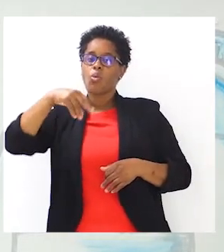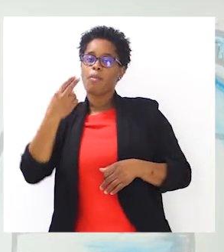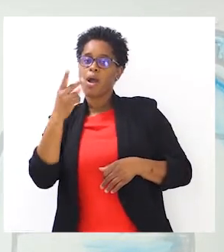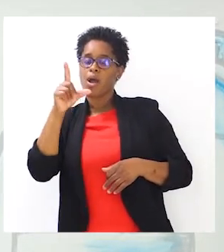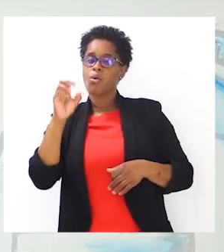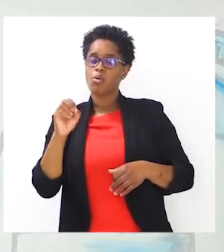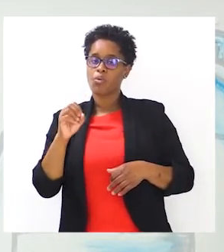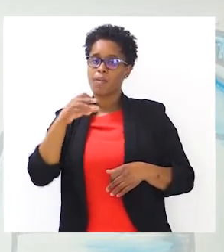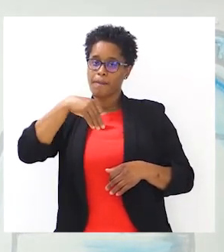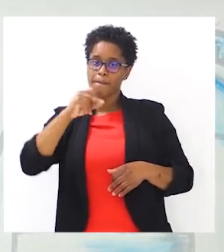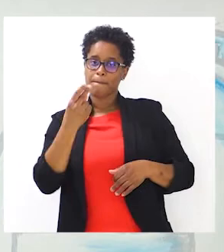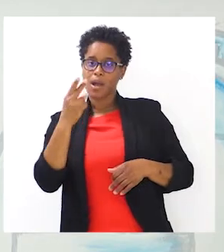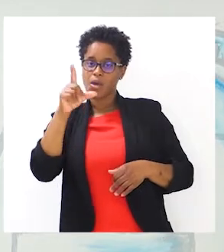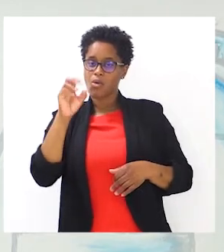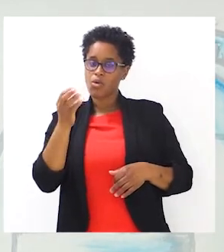comeu